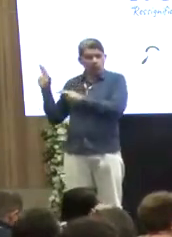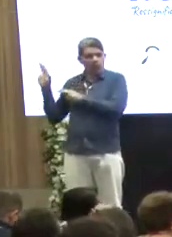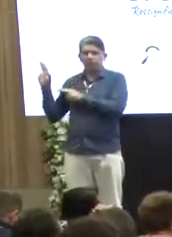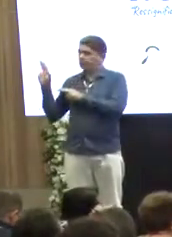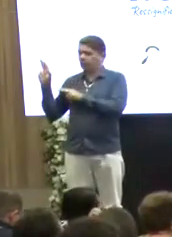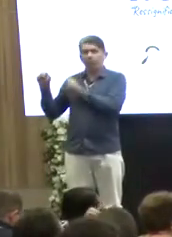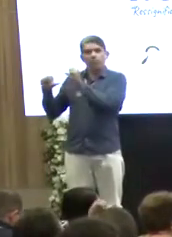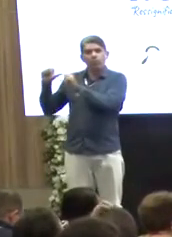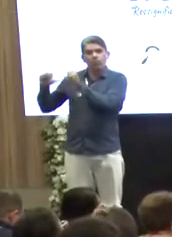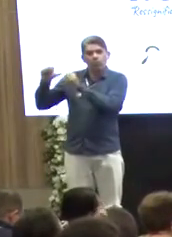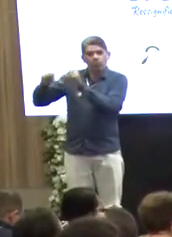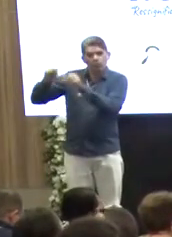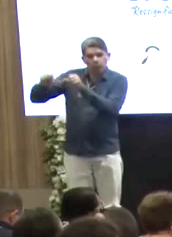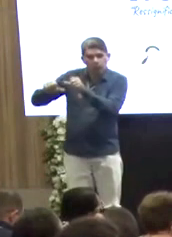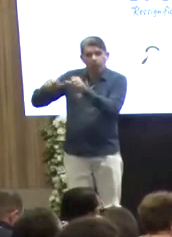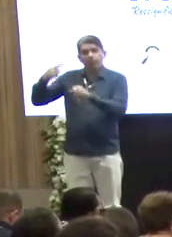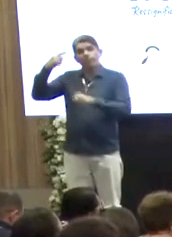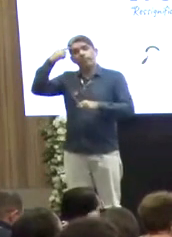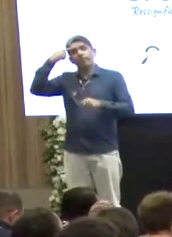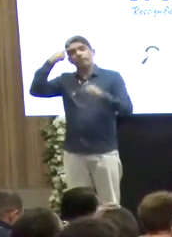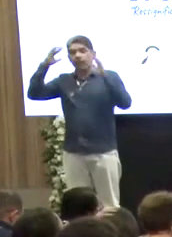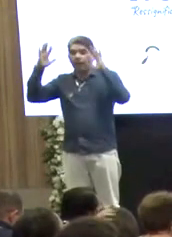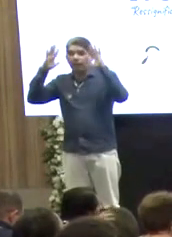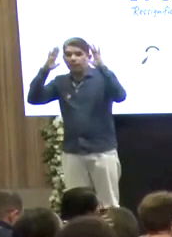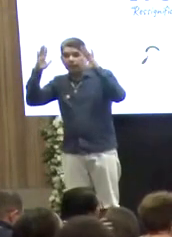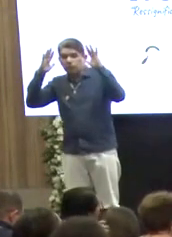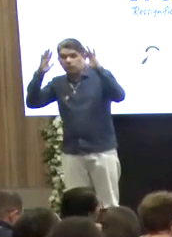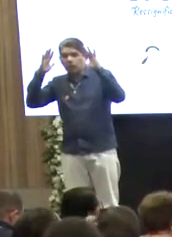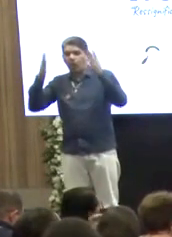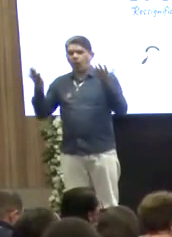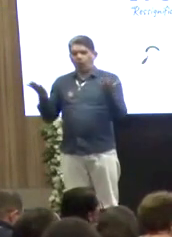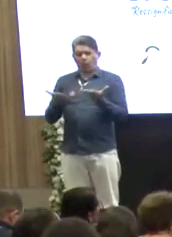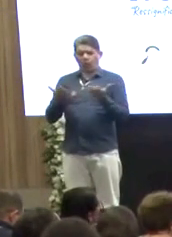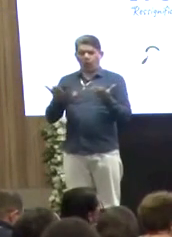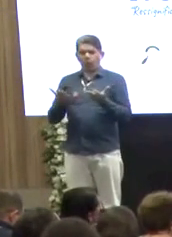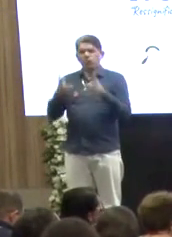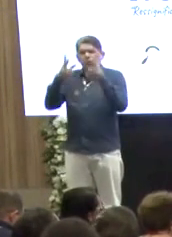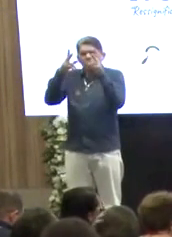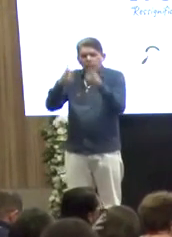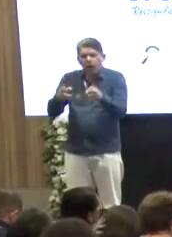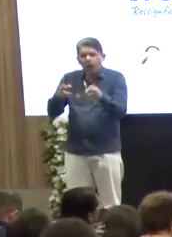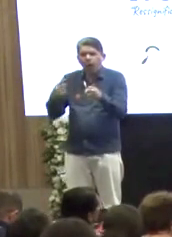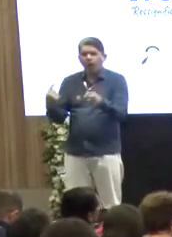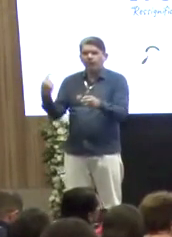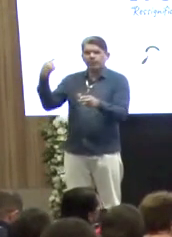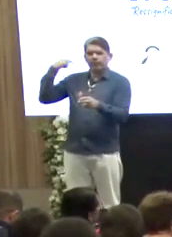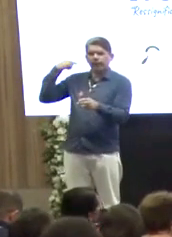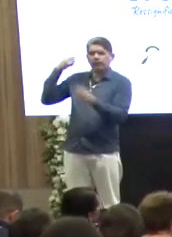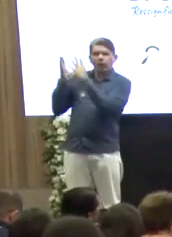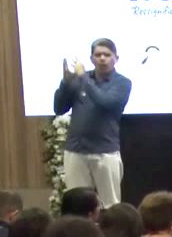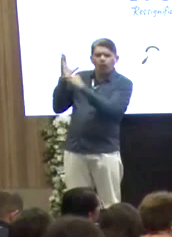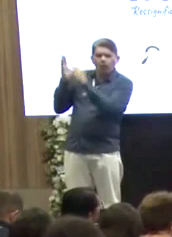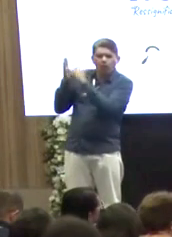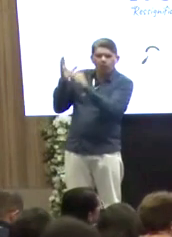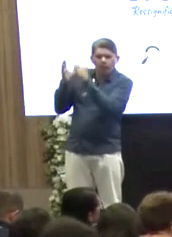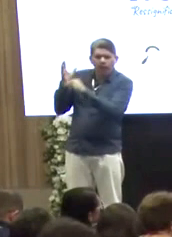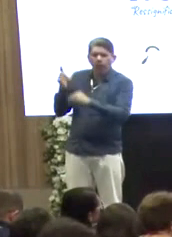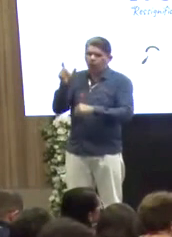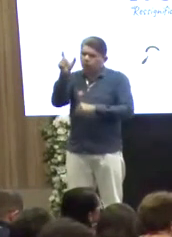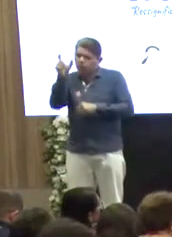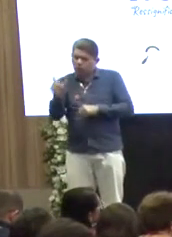é tensionada. Também é tensionada a não ser a mesma prática docente da época que eu estudei, nos anos